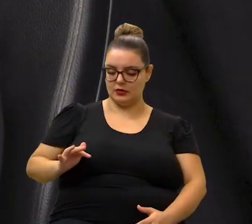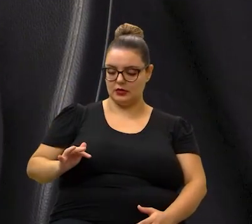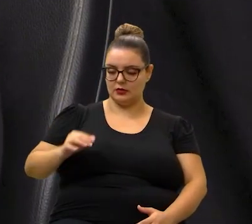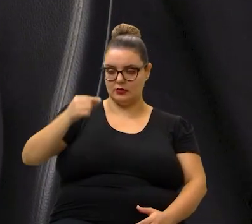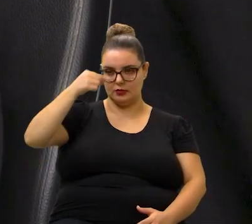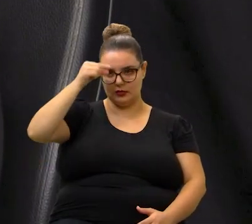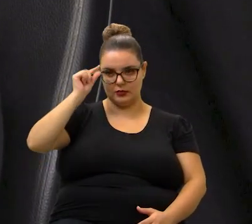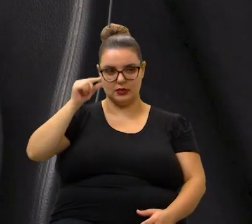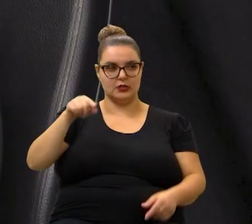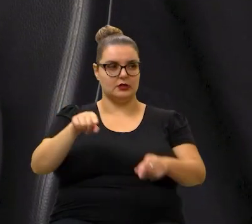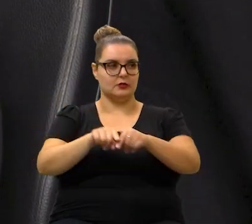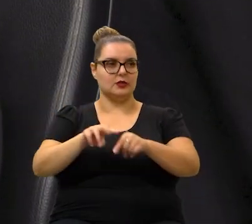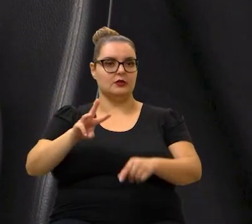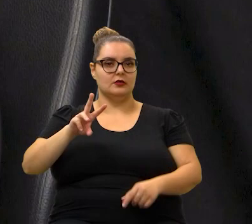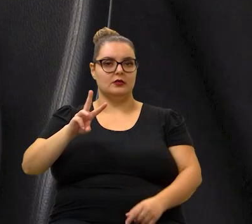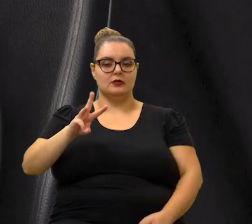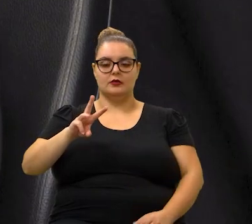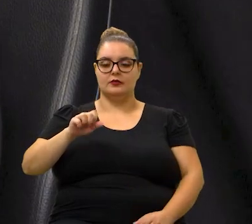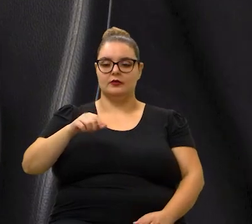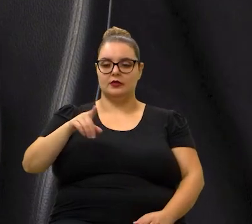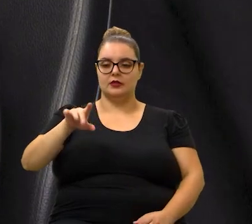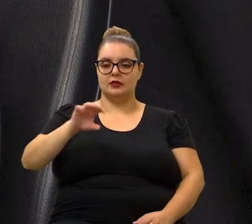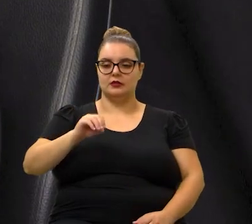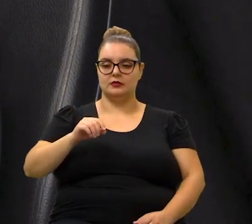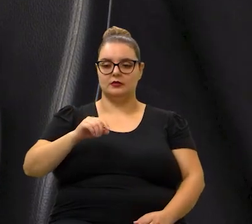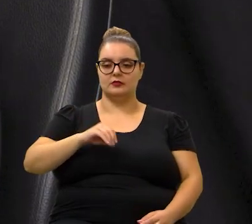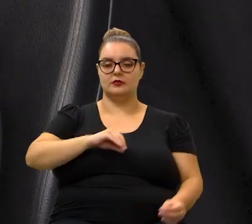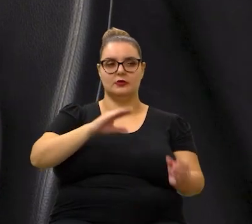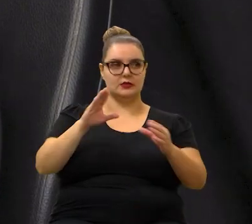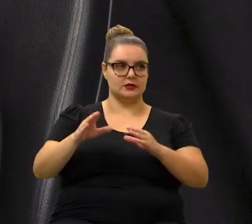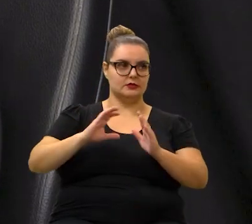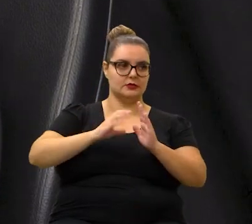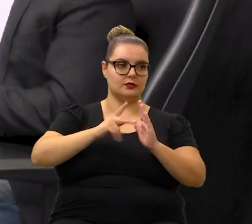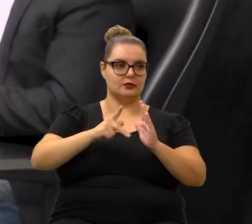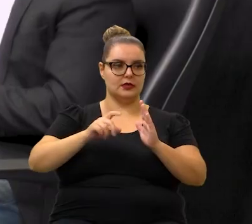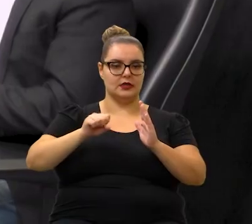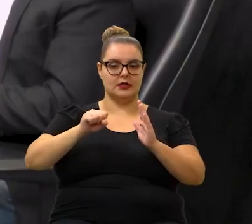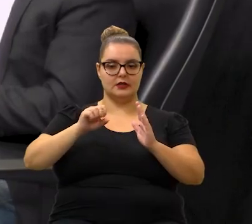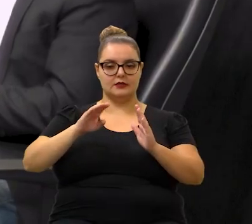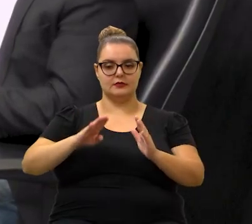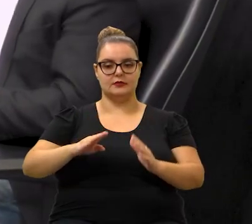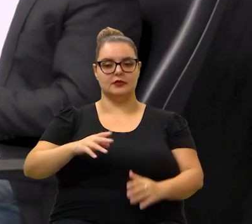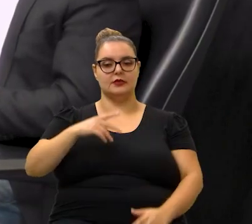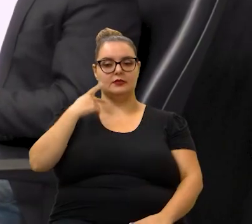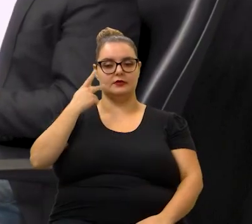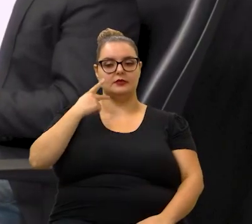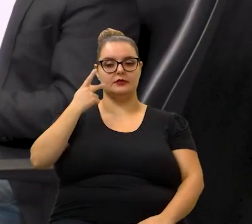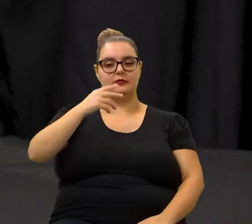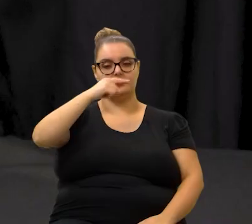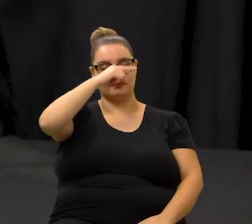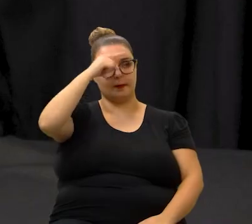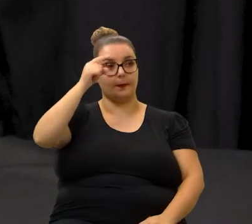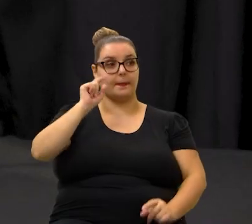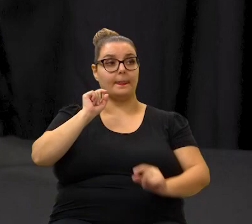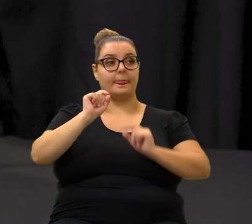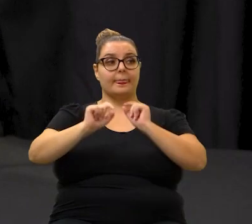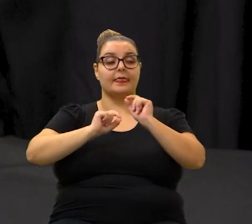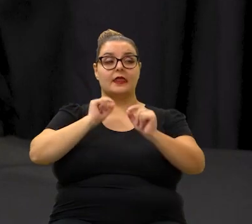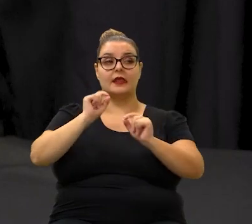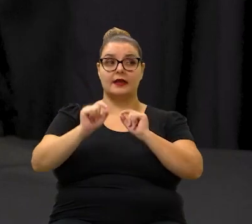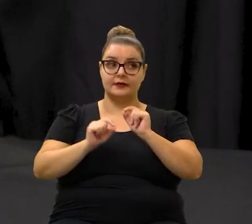fez essa articulação paraa minha ida pro PSB Tá certo então Vereador Felipe Marquez Quem é